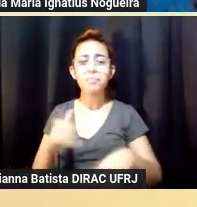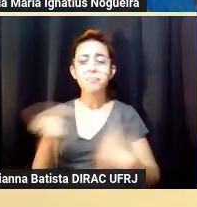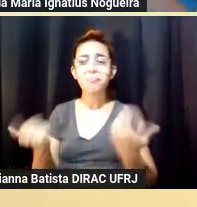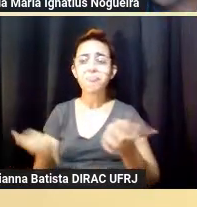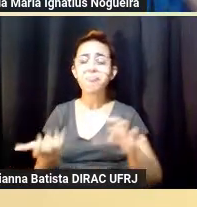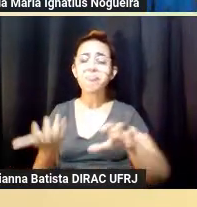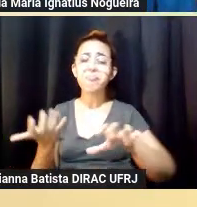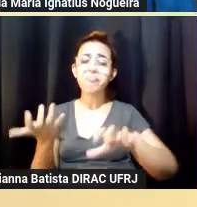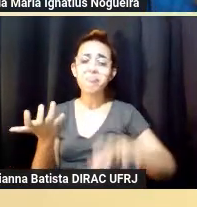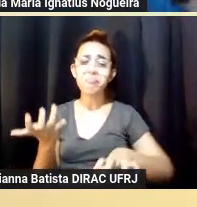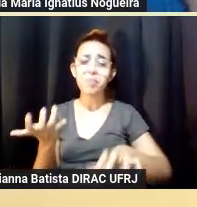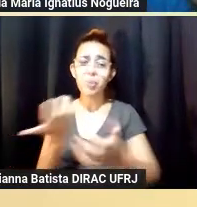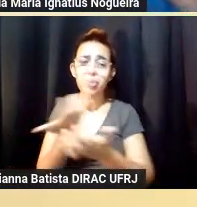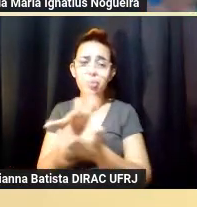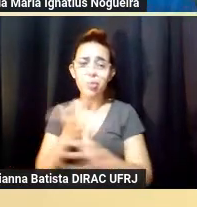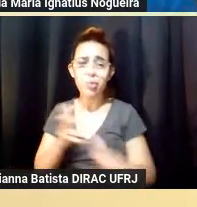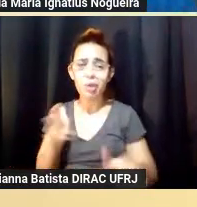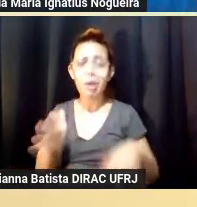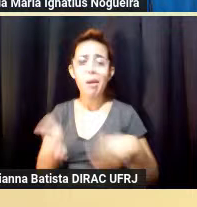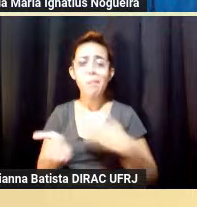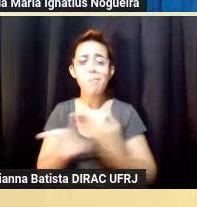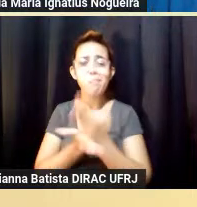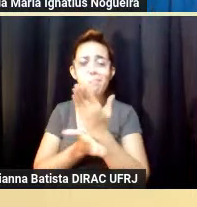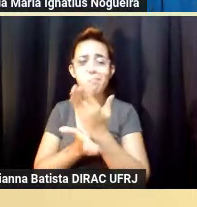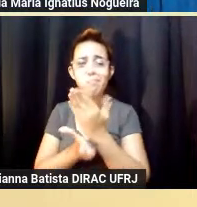a ver, e não sei o quê, e assim foi.